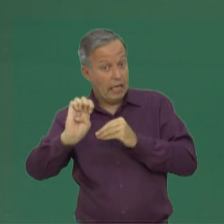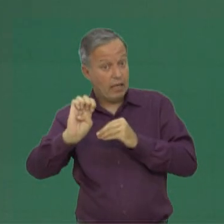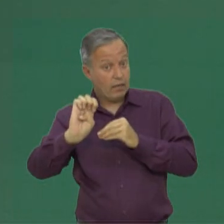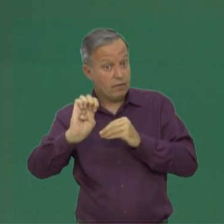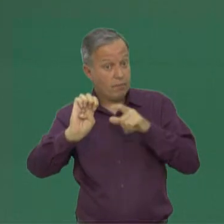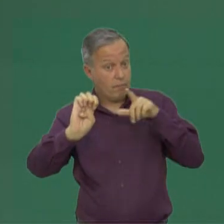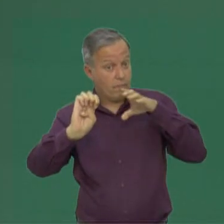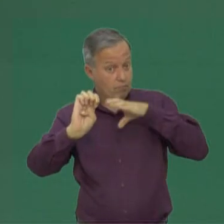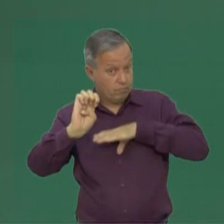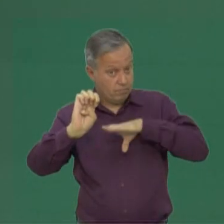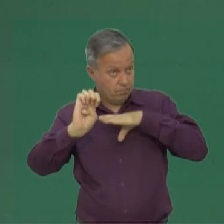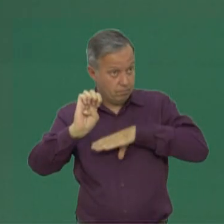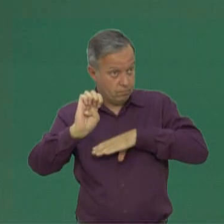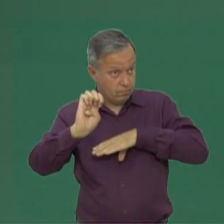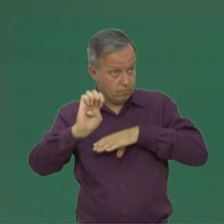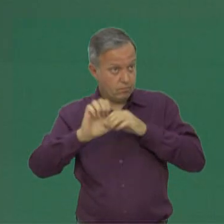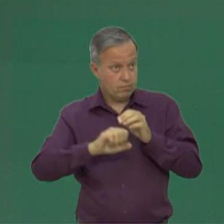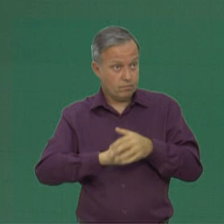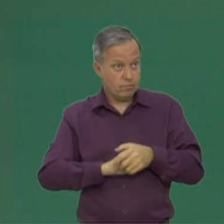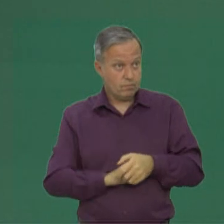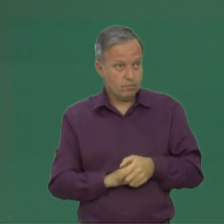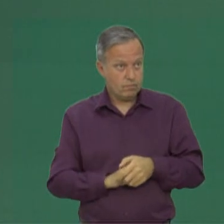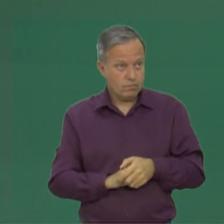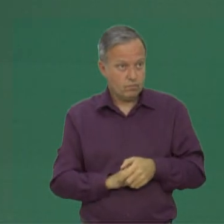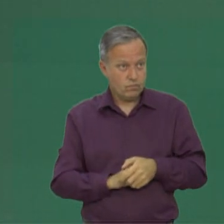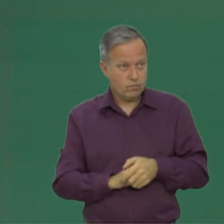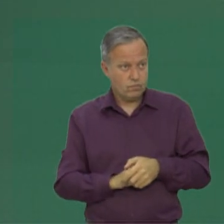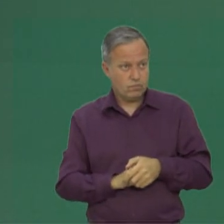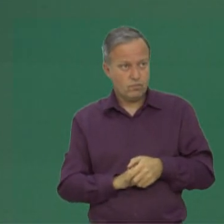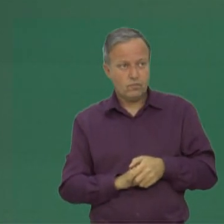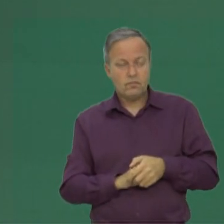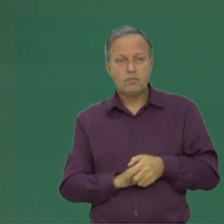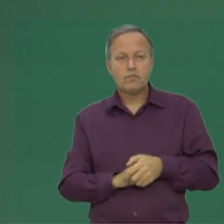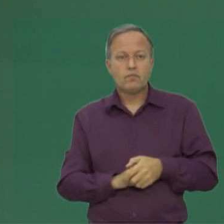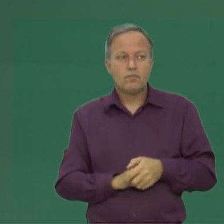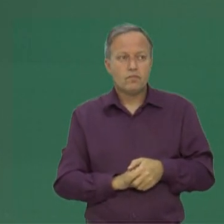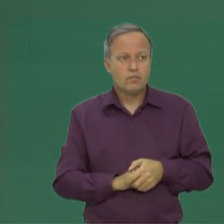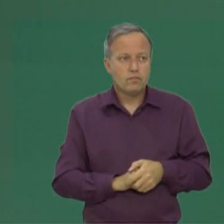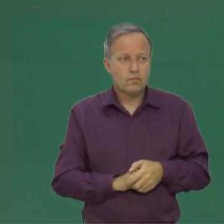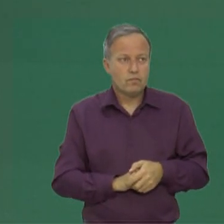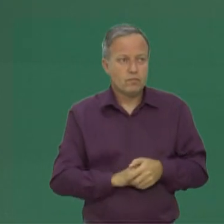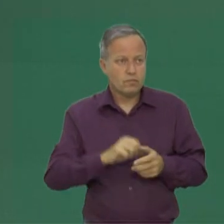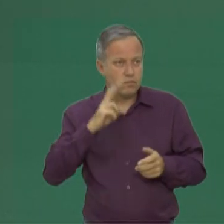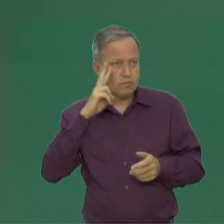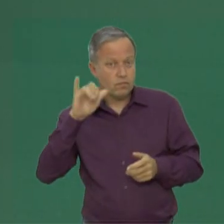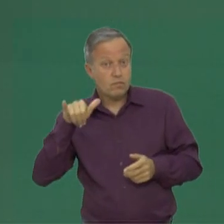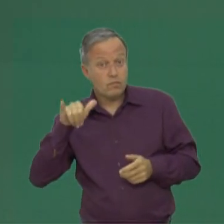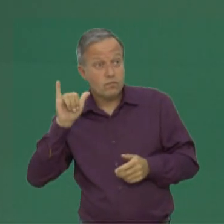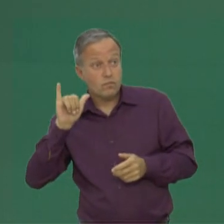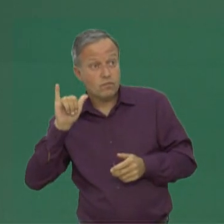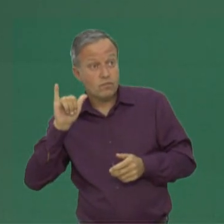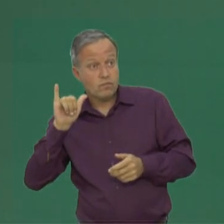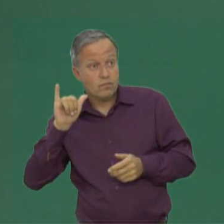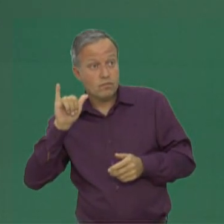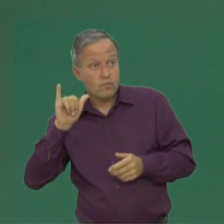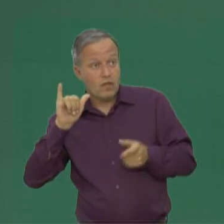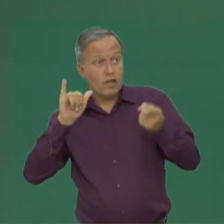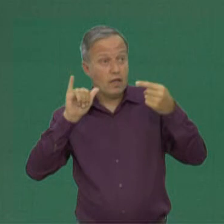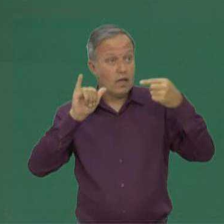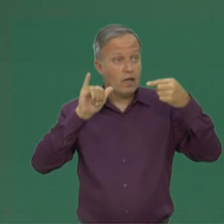na língua portuguesa. El gentil prefiere reír e cantar.